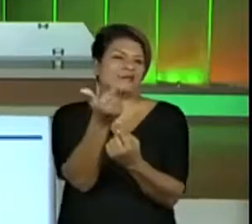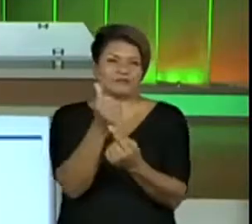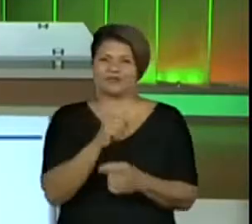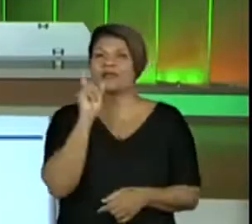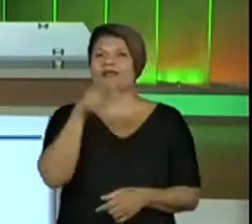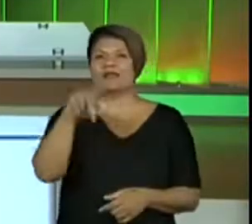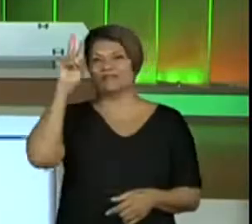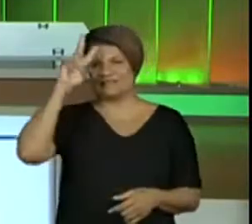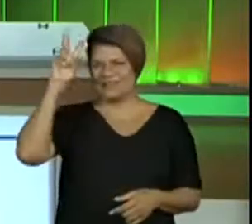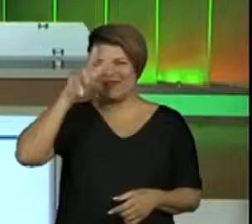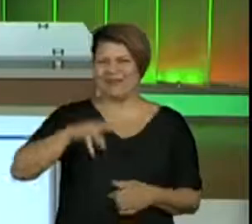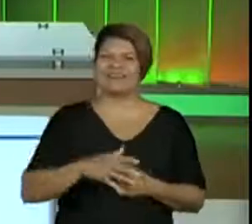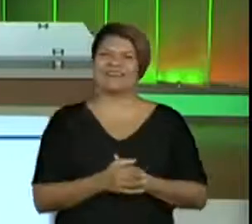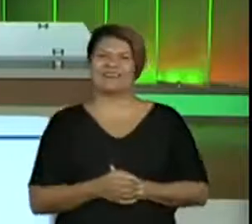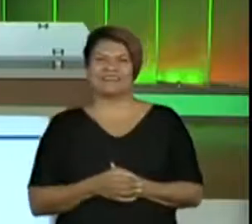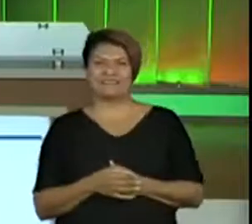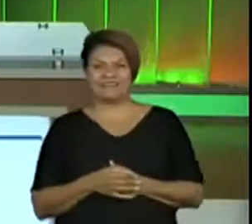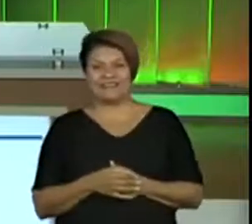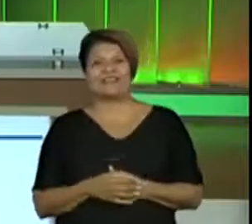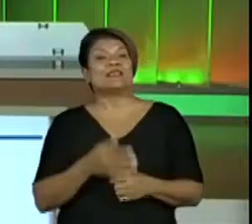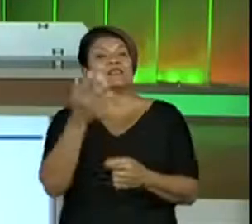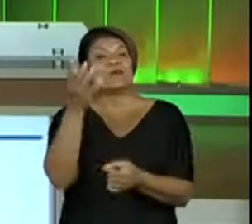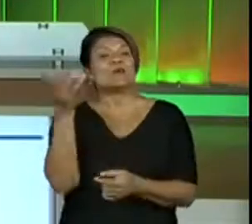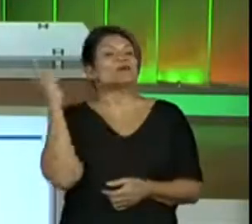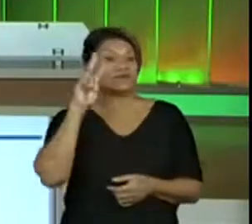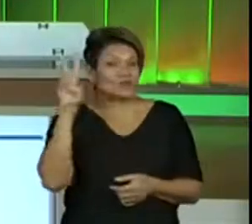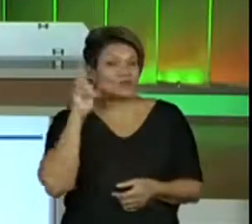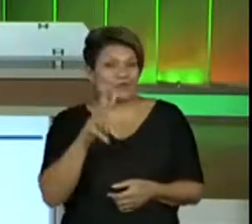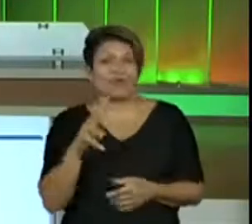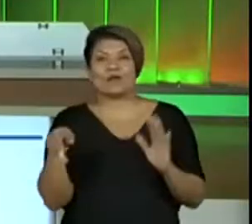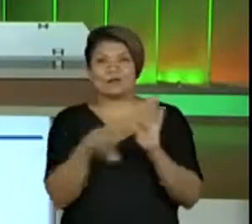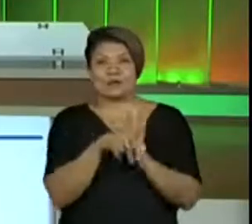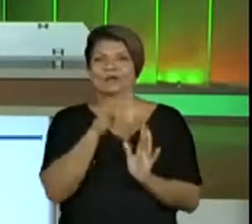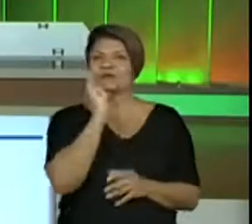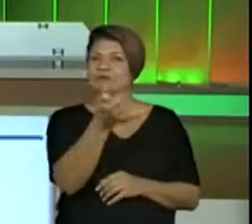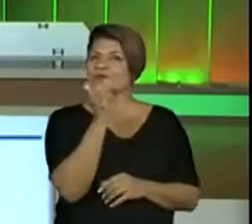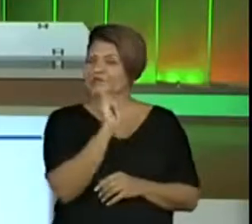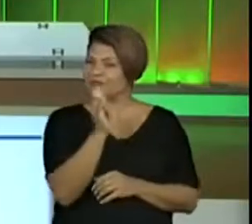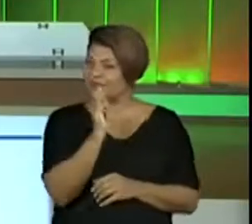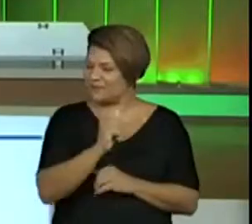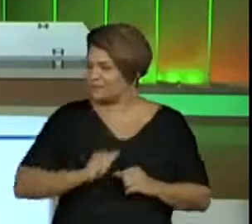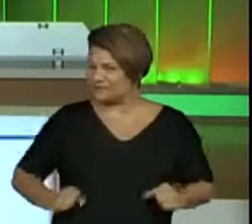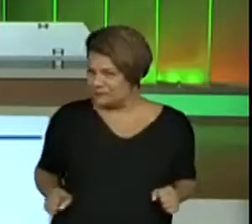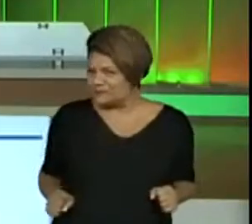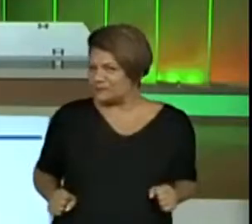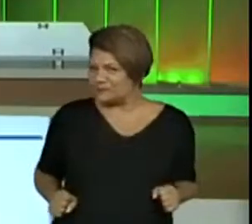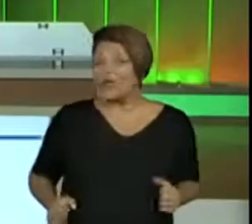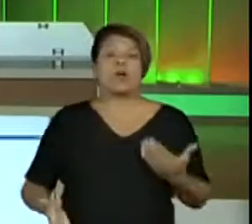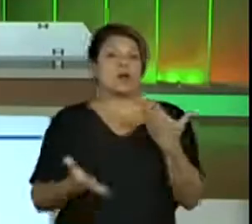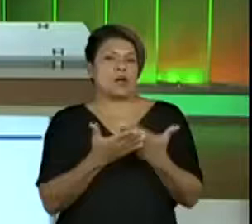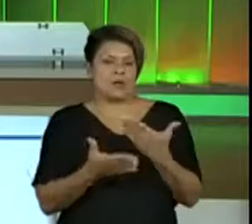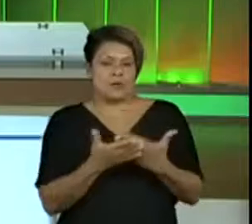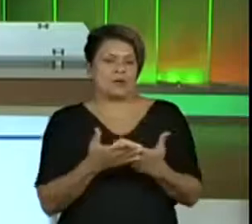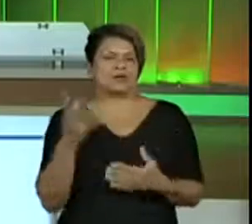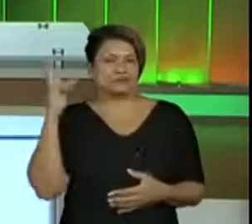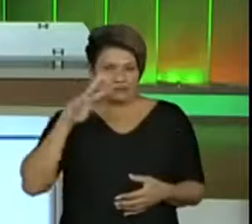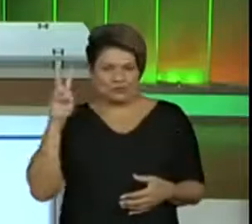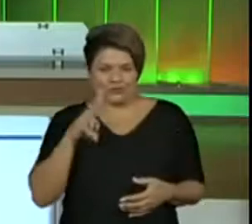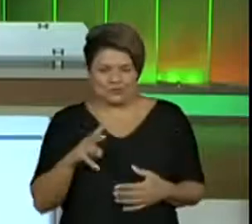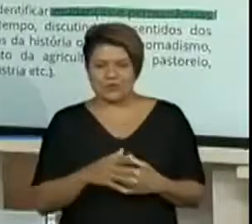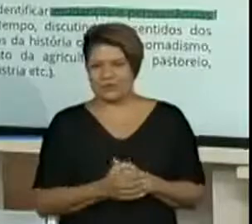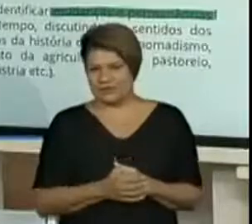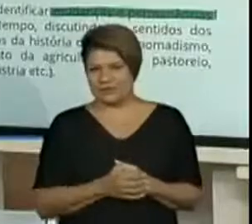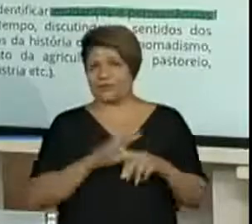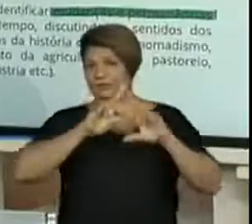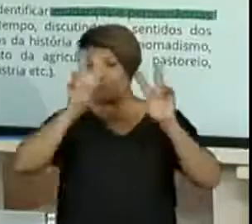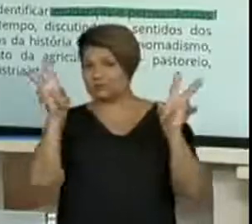história. Vamos lá? História de contar. Uma aula de história cujo